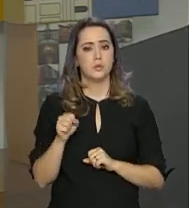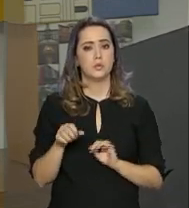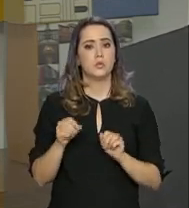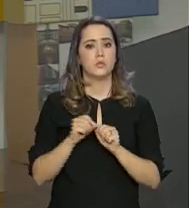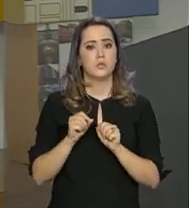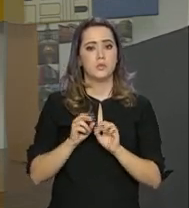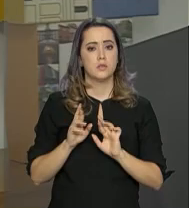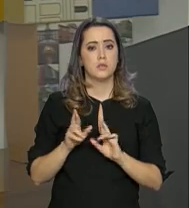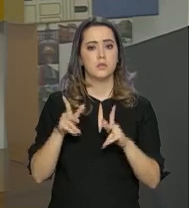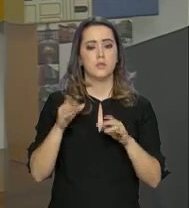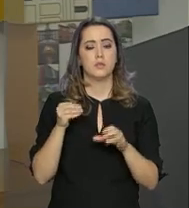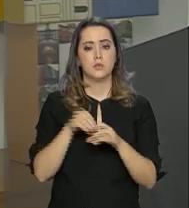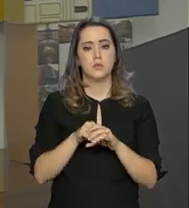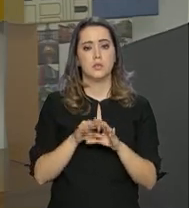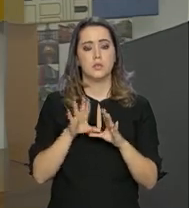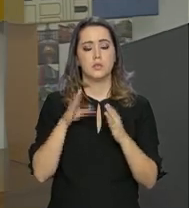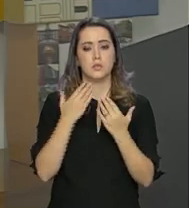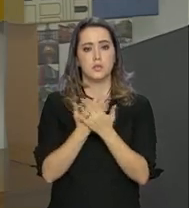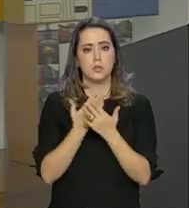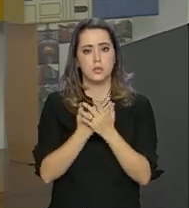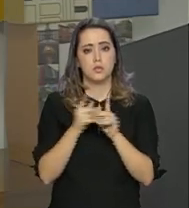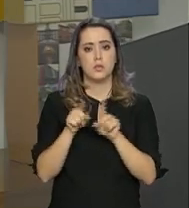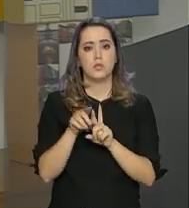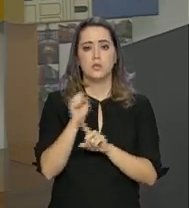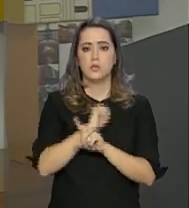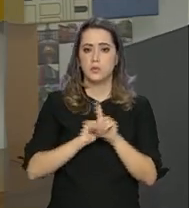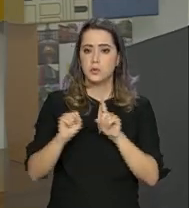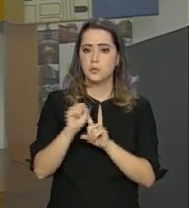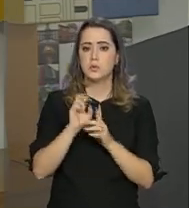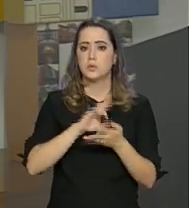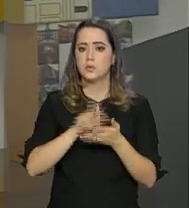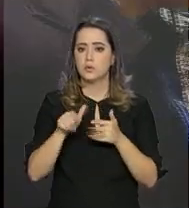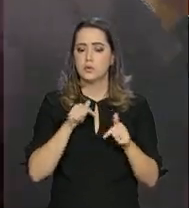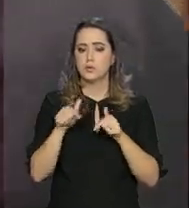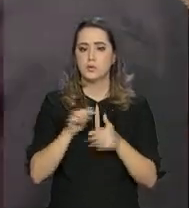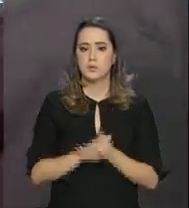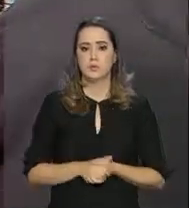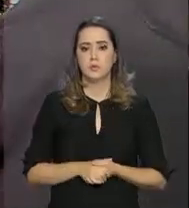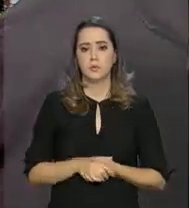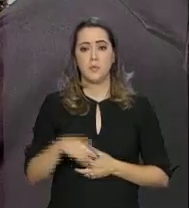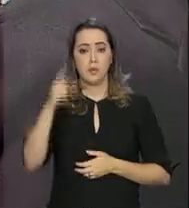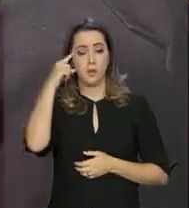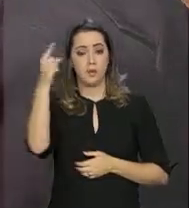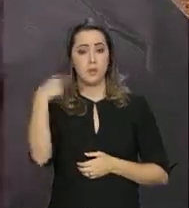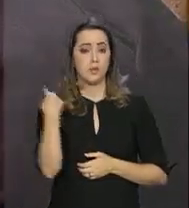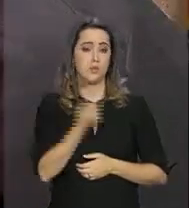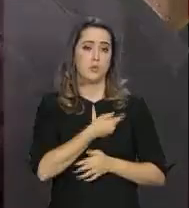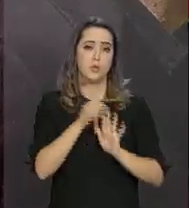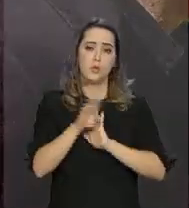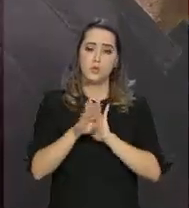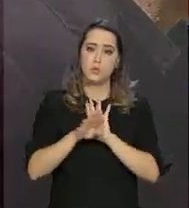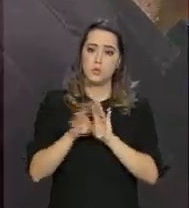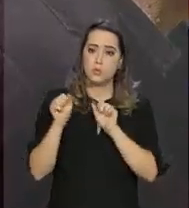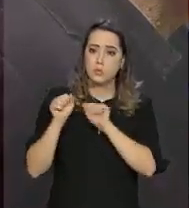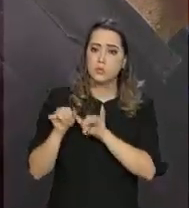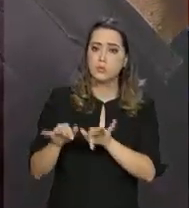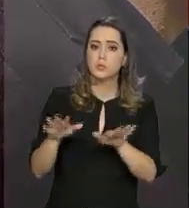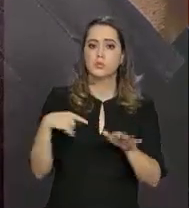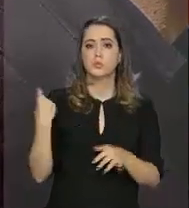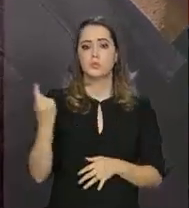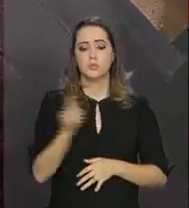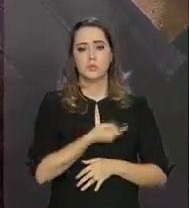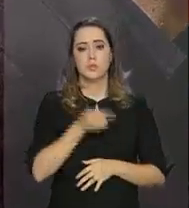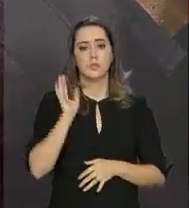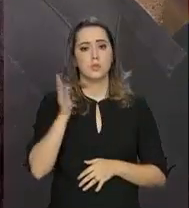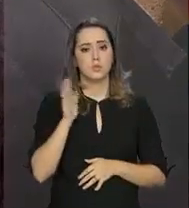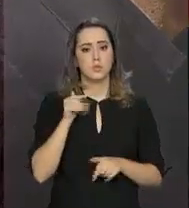tanto dentro da sala de aula como levar isso também para a sociedade de diversas maneiras. A ideia dos nossos projetos é expandir, né? Então nós